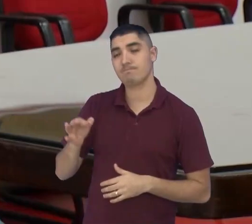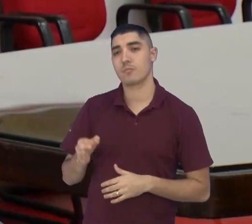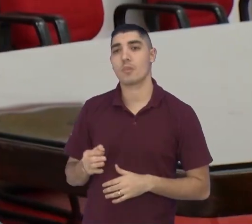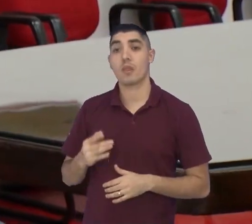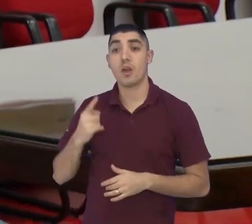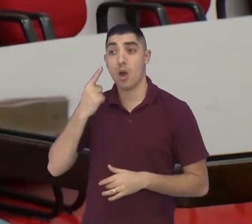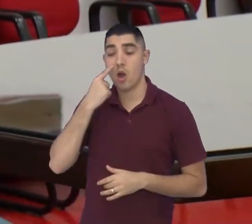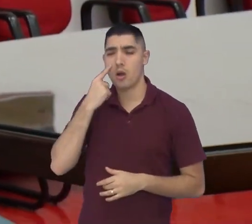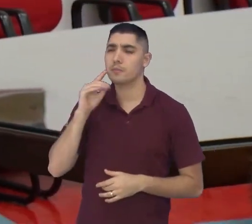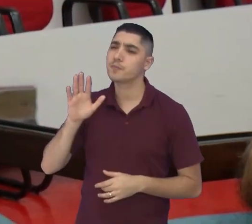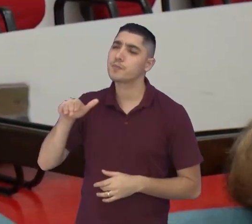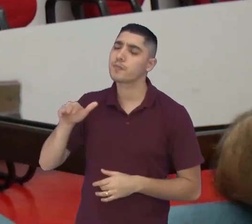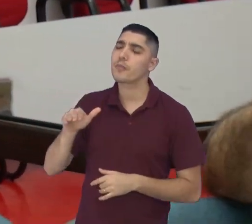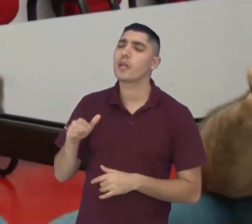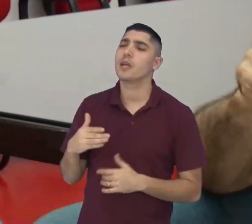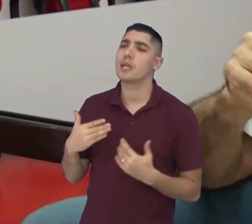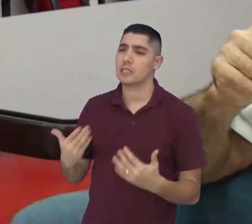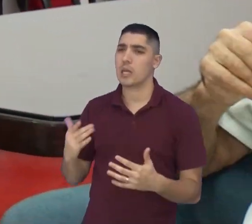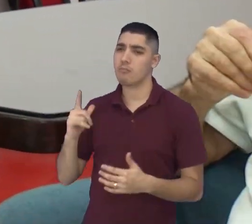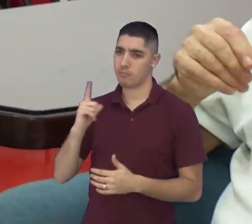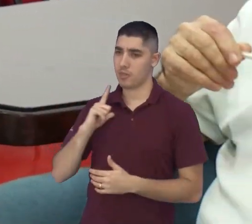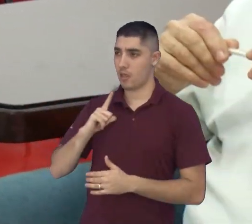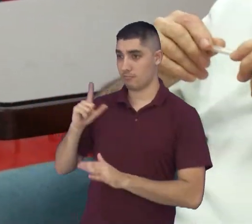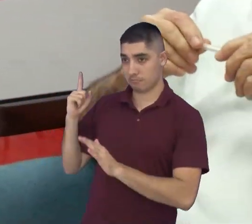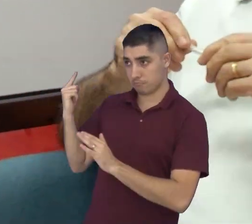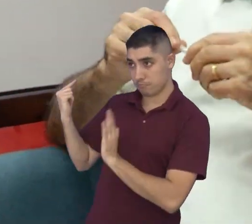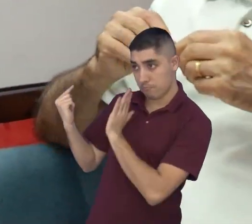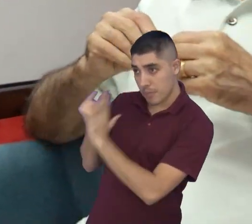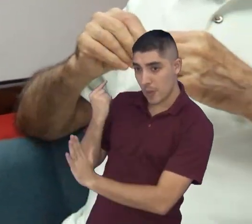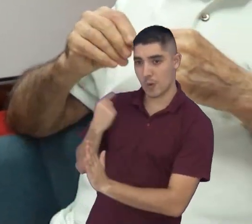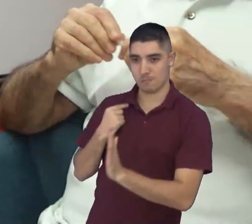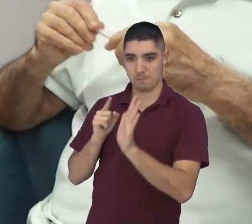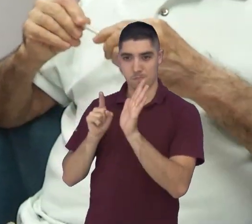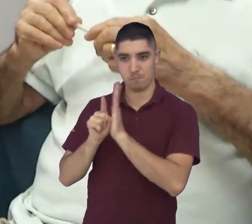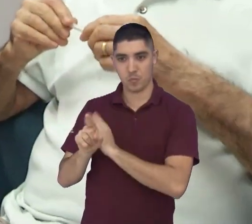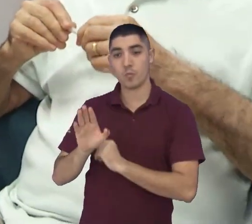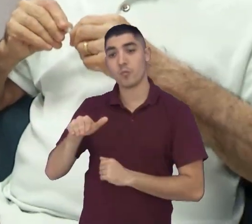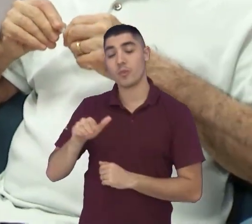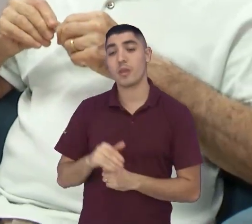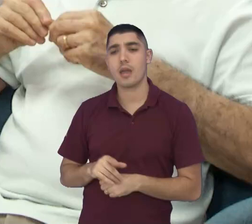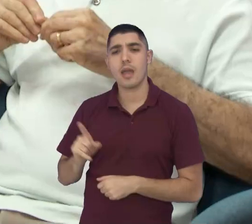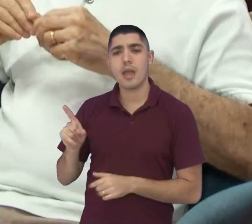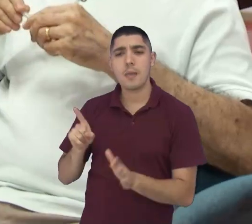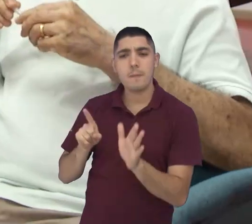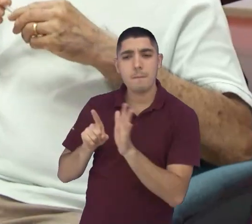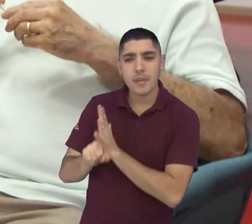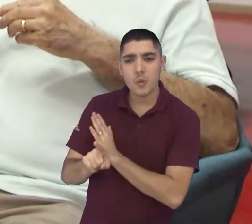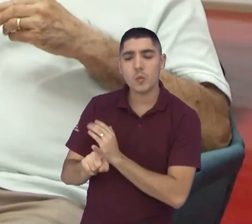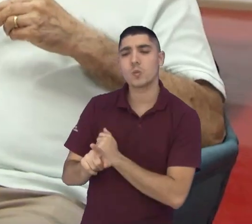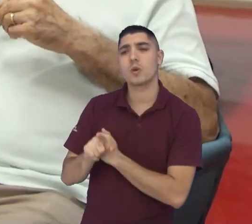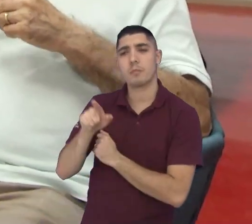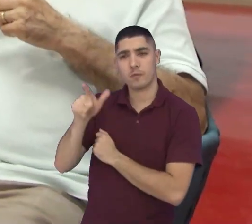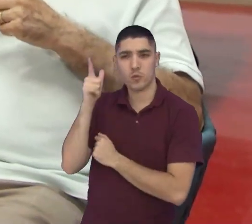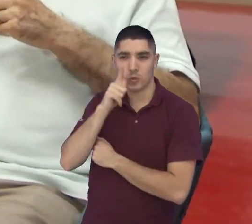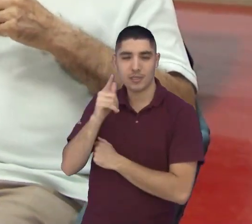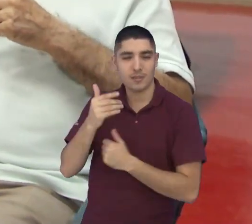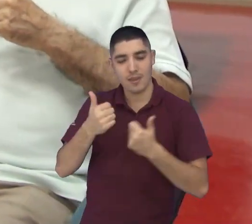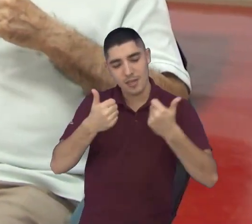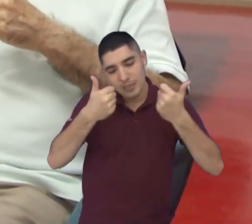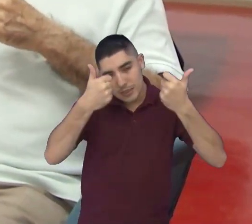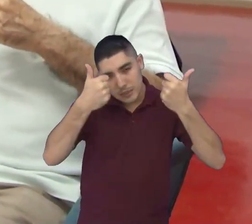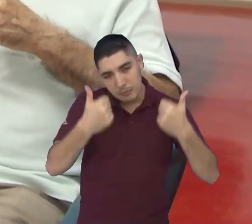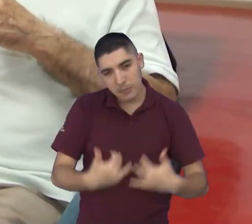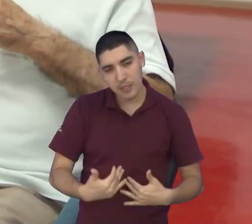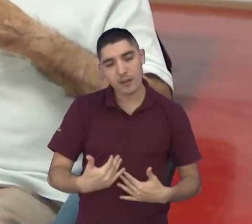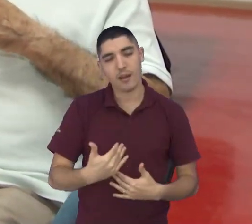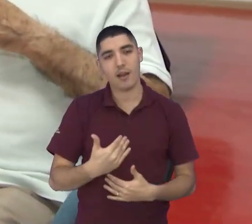tem algumas questões para você, então, que veio do estúdio. A Dani perguntou, para esclarecer de forma didática, né, para o pessoal que está assistindo